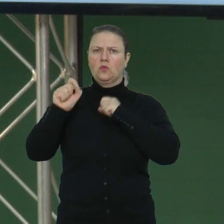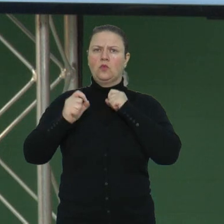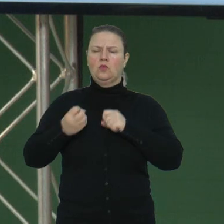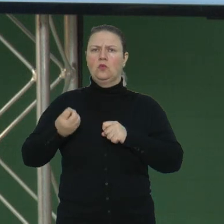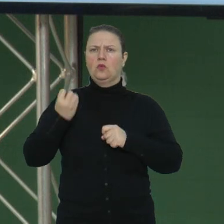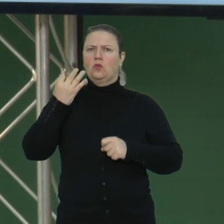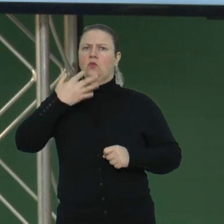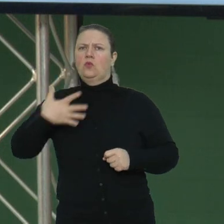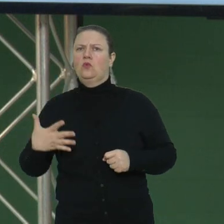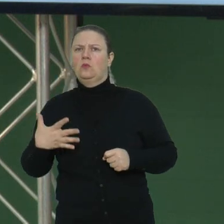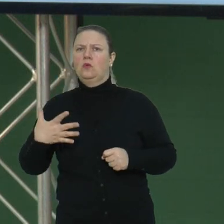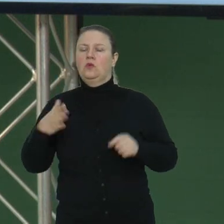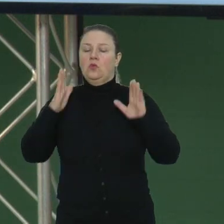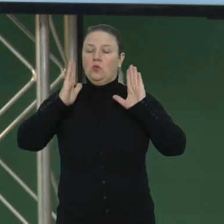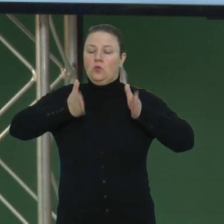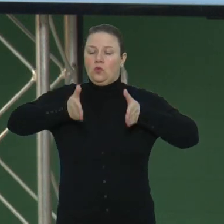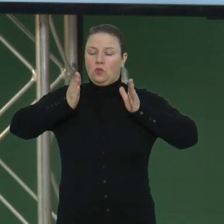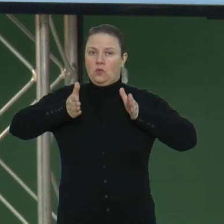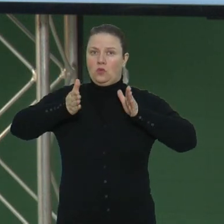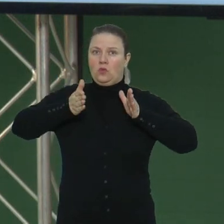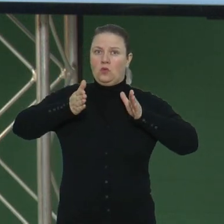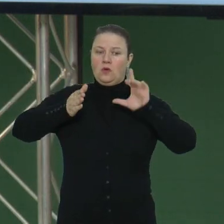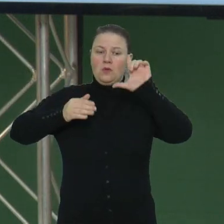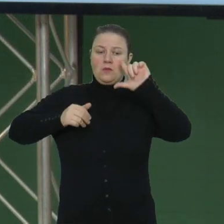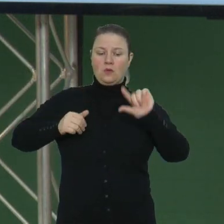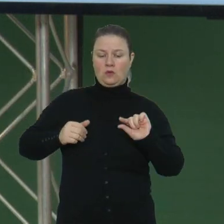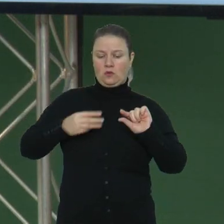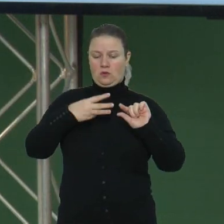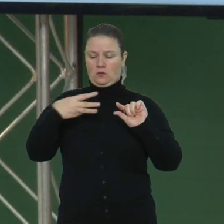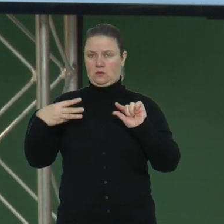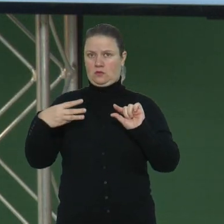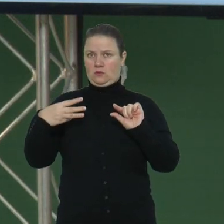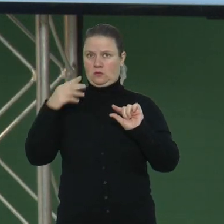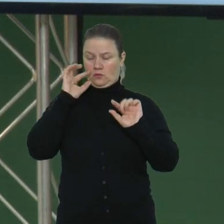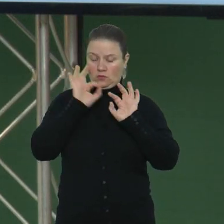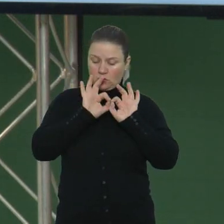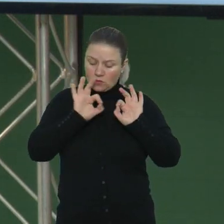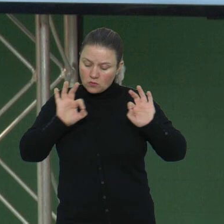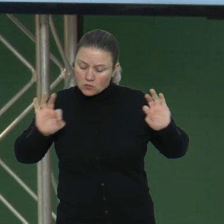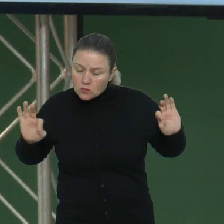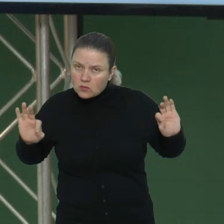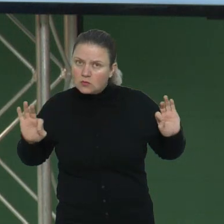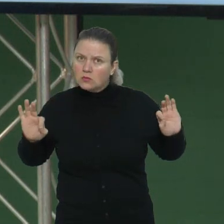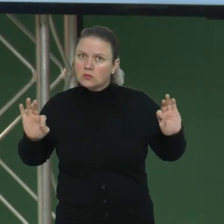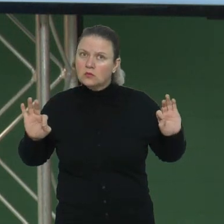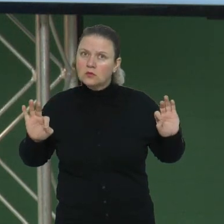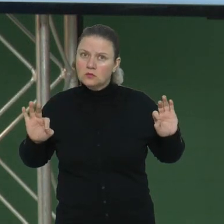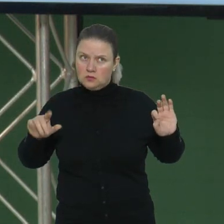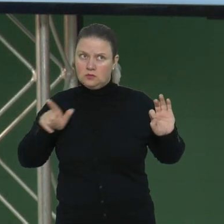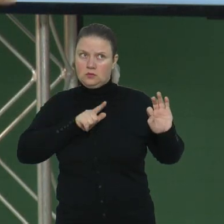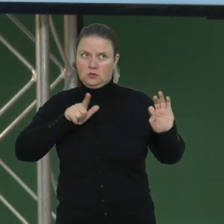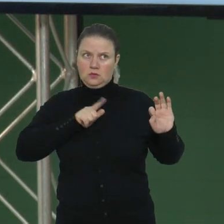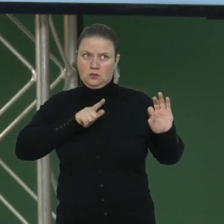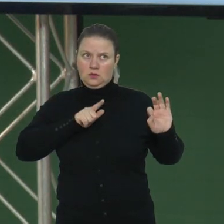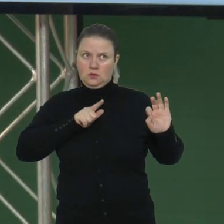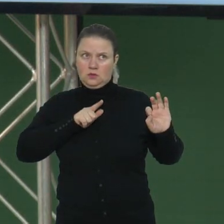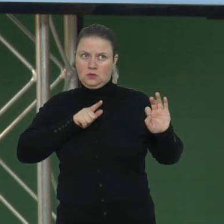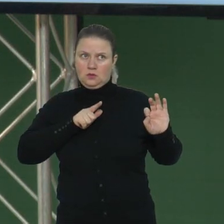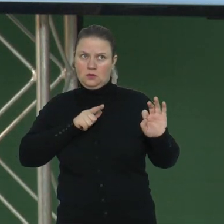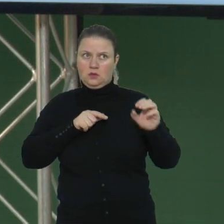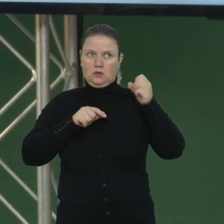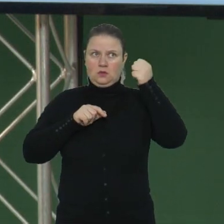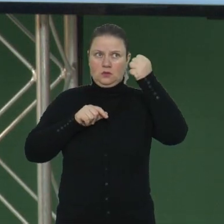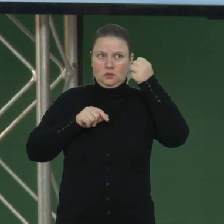que têm módulo menor que 3? Então, aqui, verifique na reta também. Eu pontuei aqui o 3, o mais 3 e o